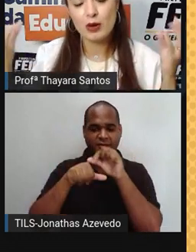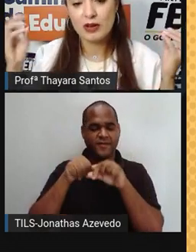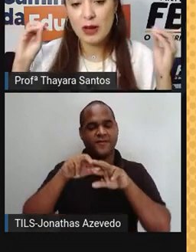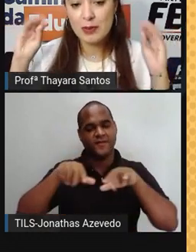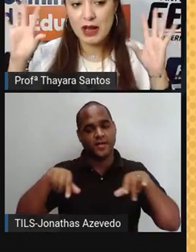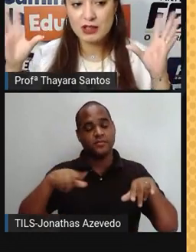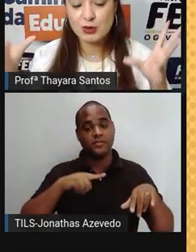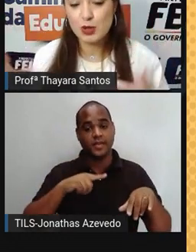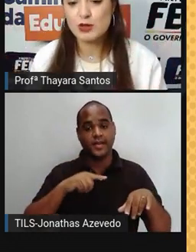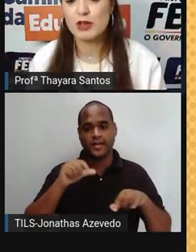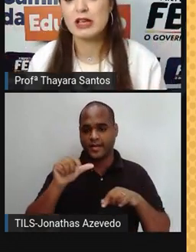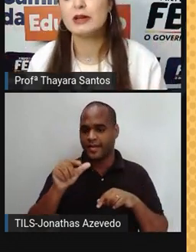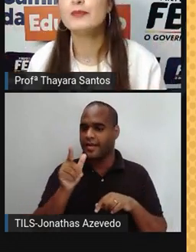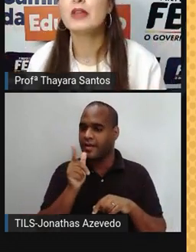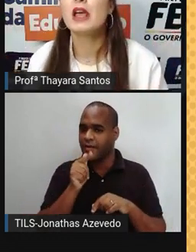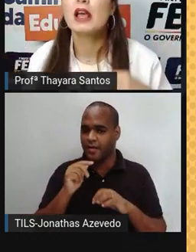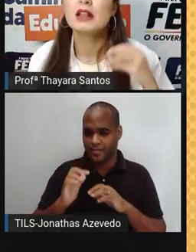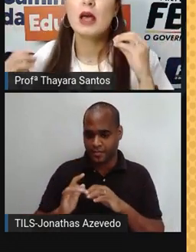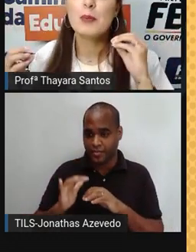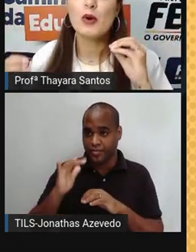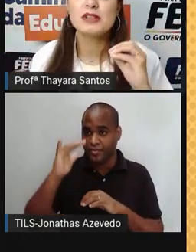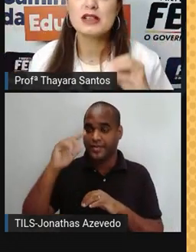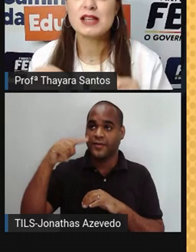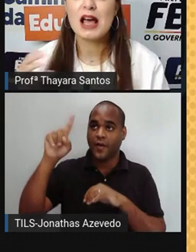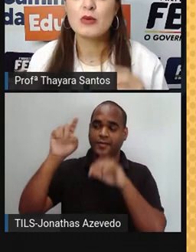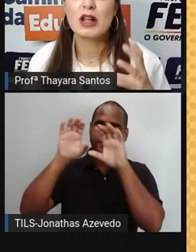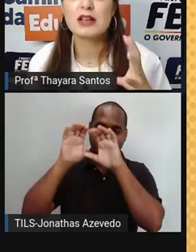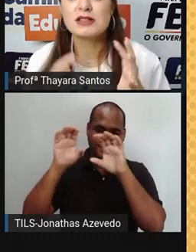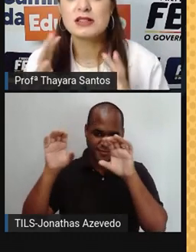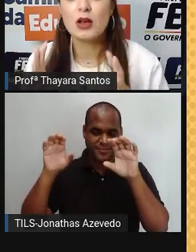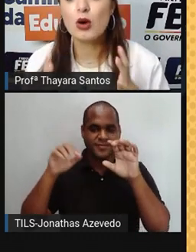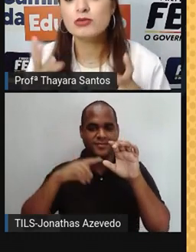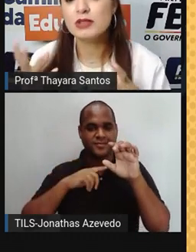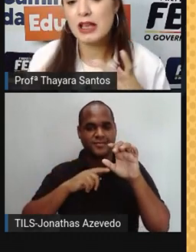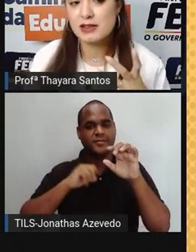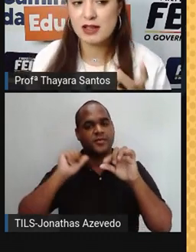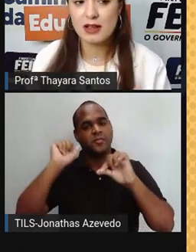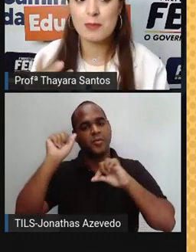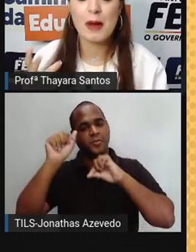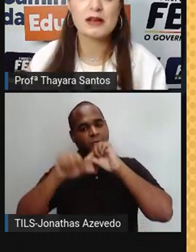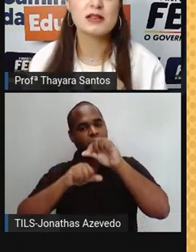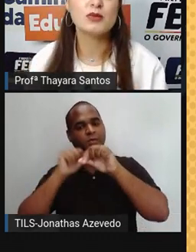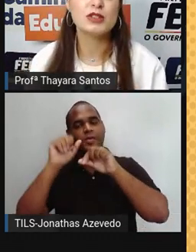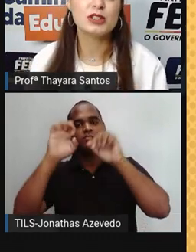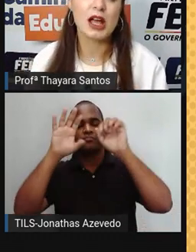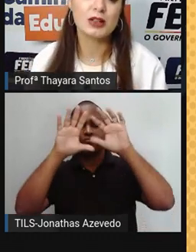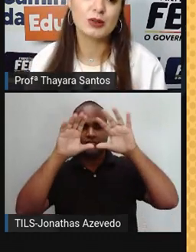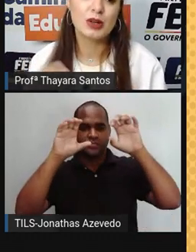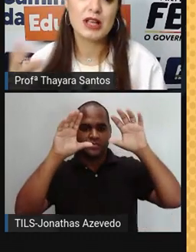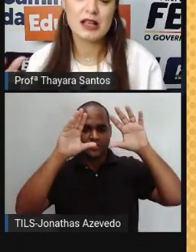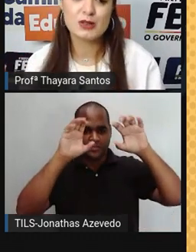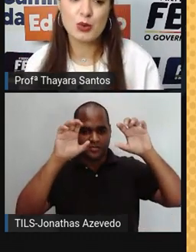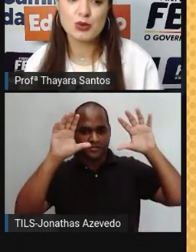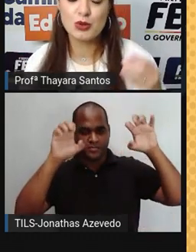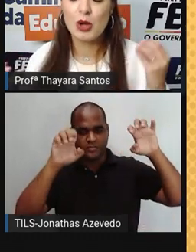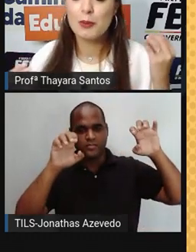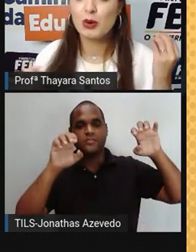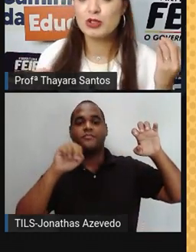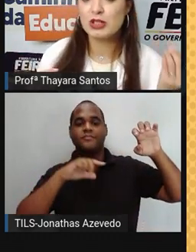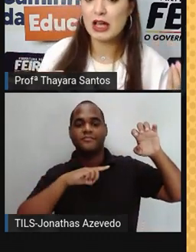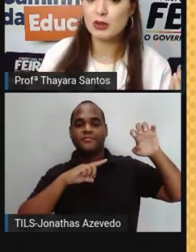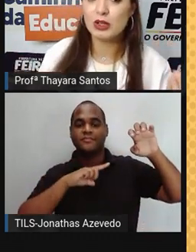Eva Porta vai para atmosfera depois essa água ela se condensa né passa do estado gasoso